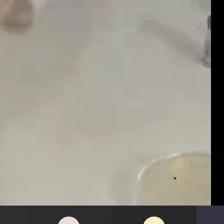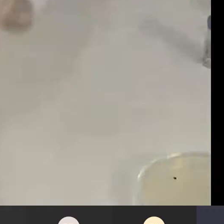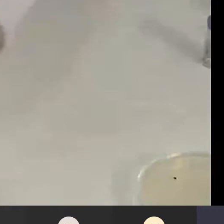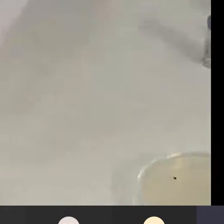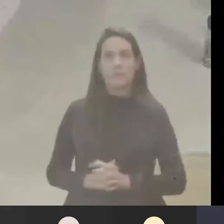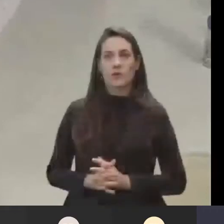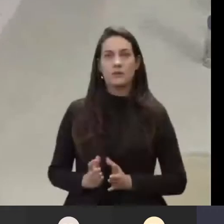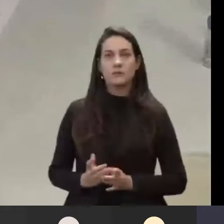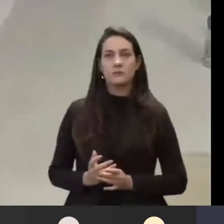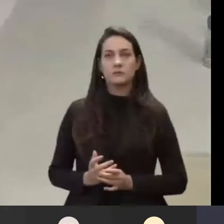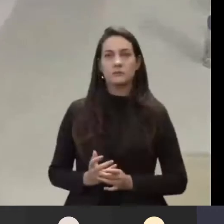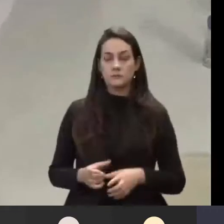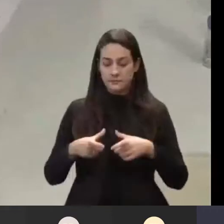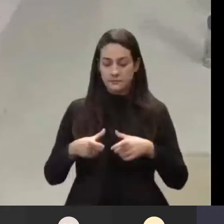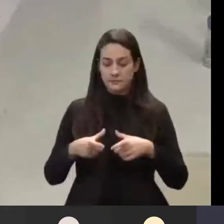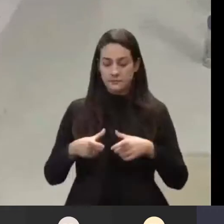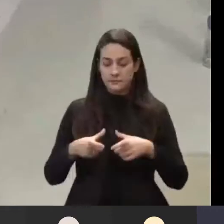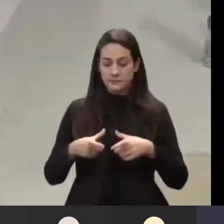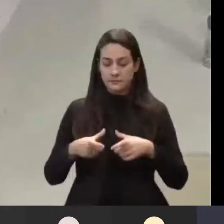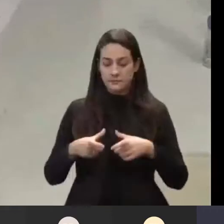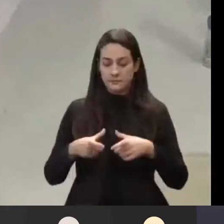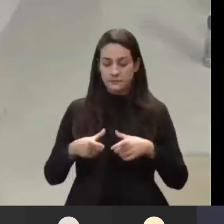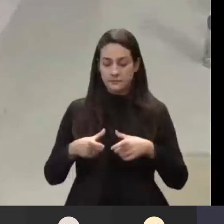A primeira plaquinha.